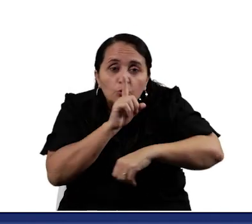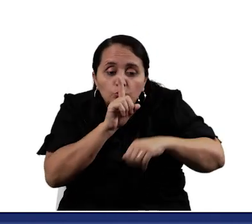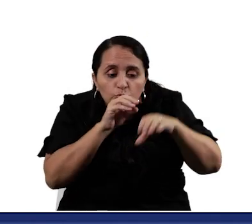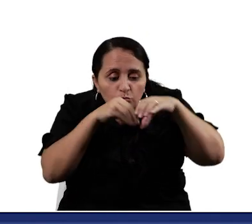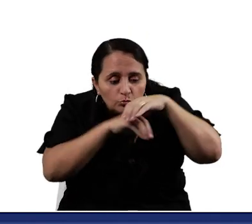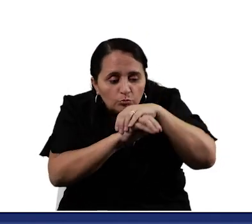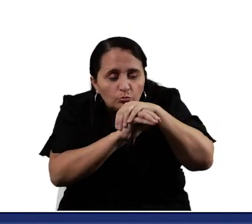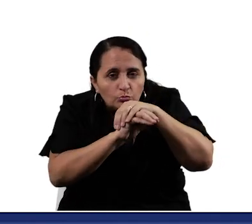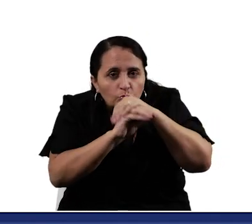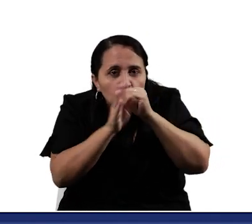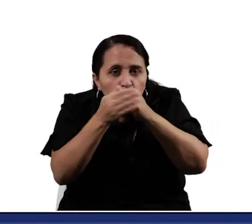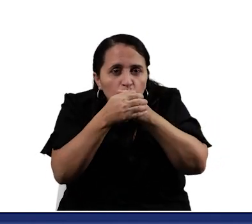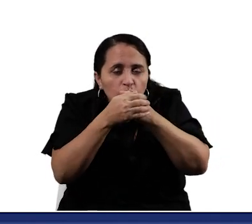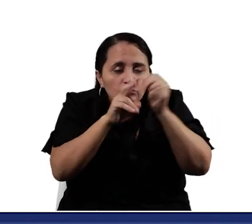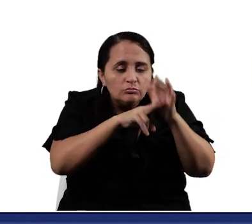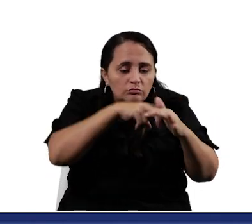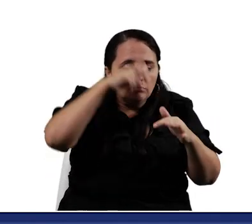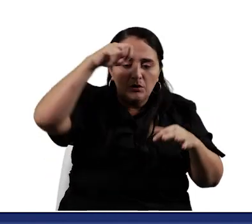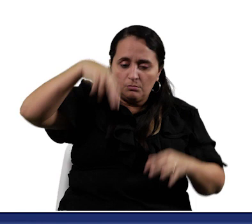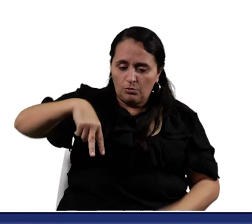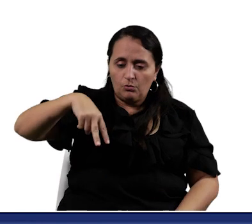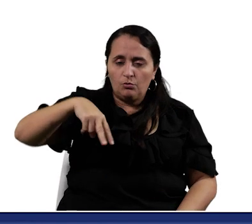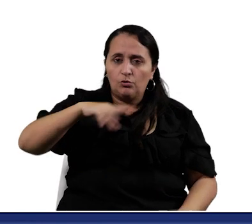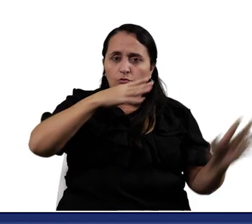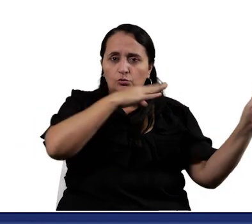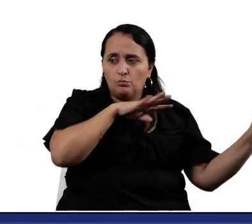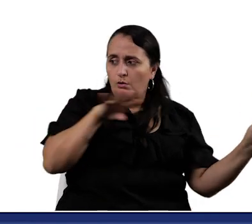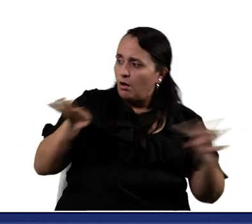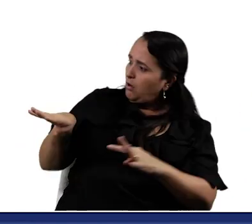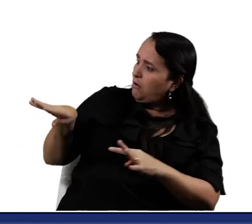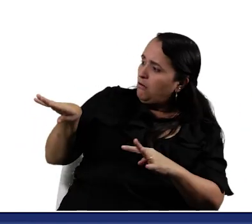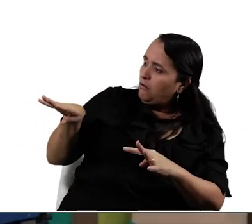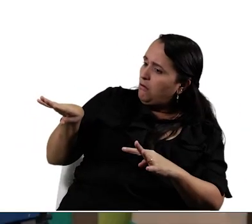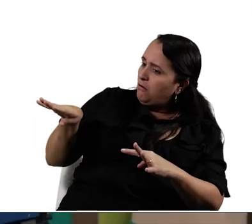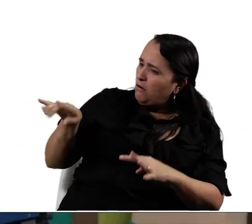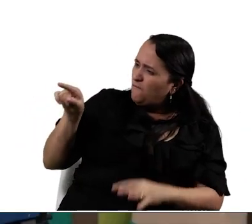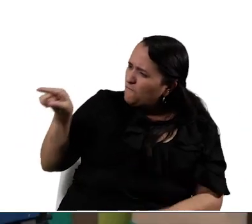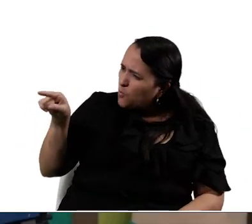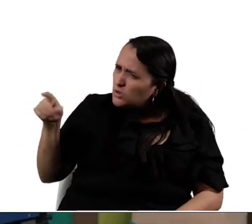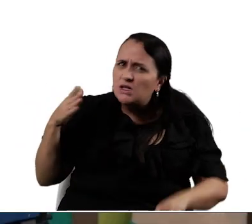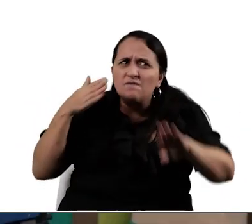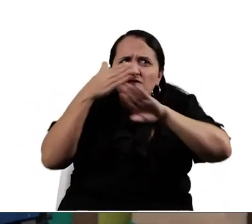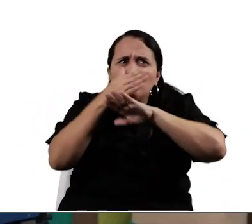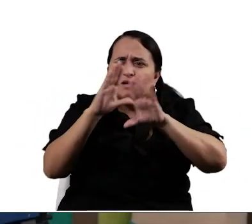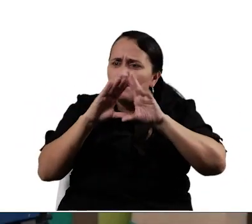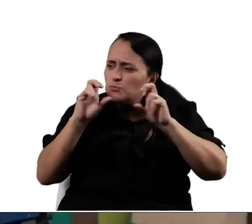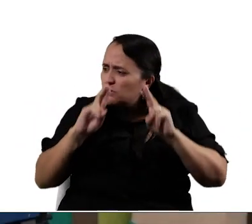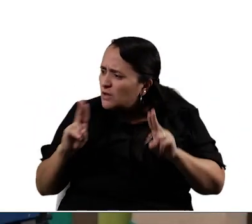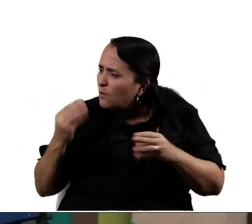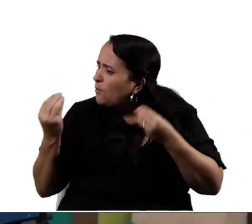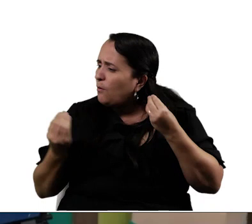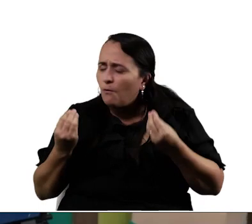e surpreendeu a todos com a sua presença na festa celeste. E